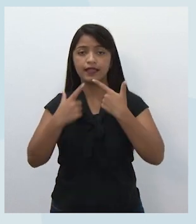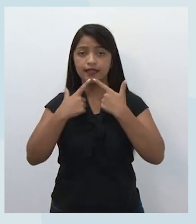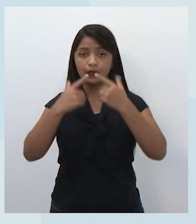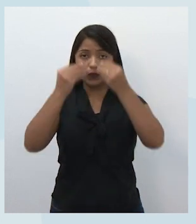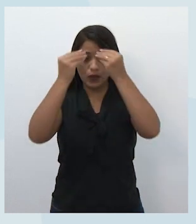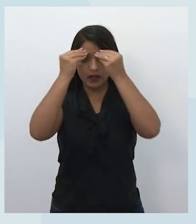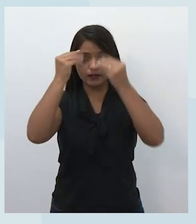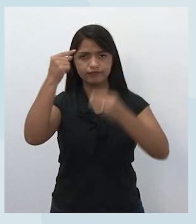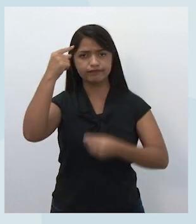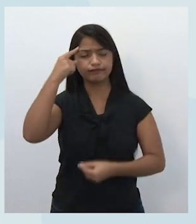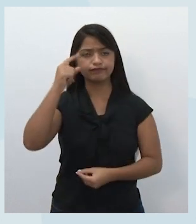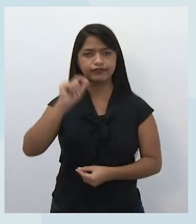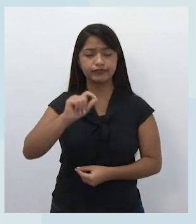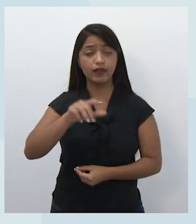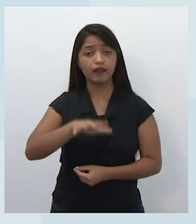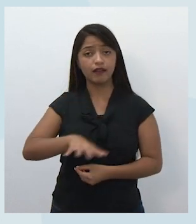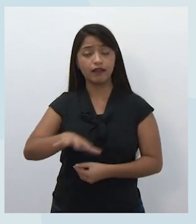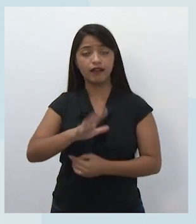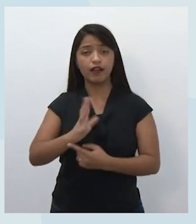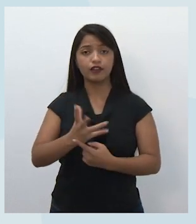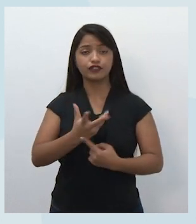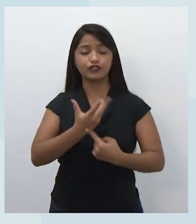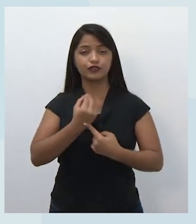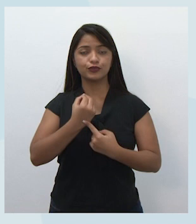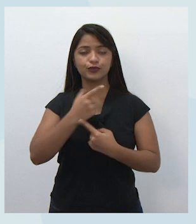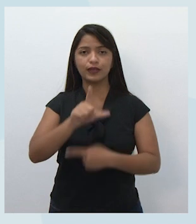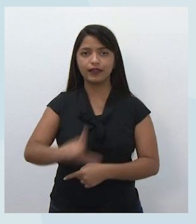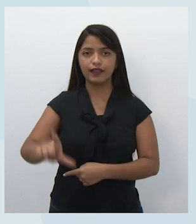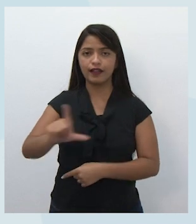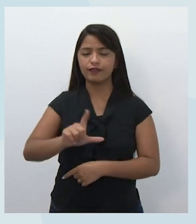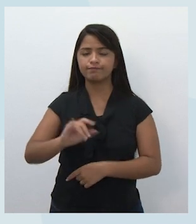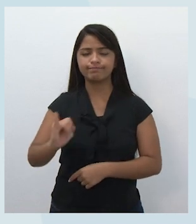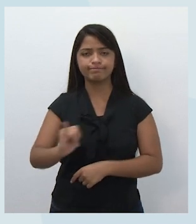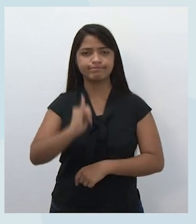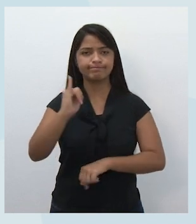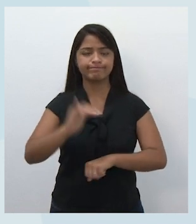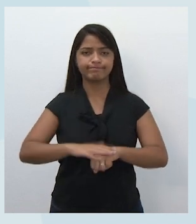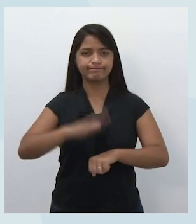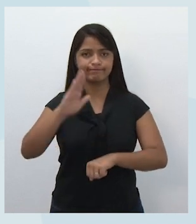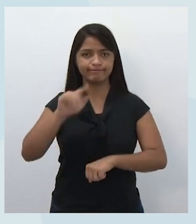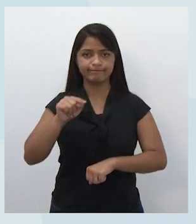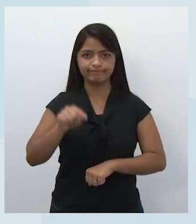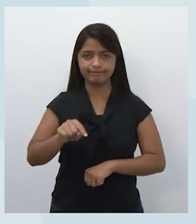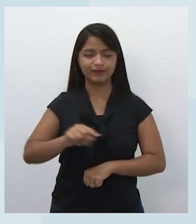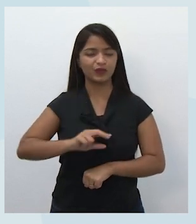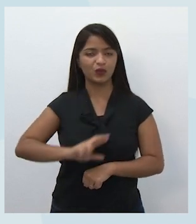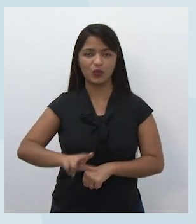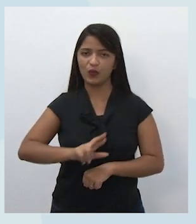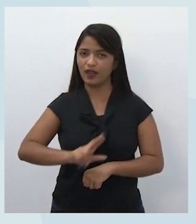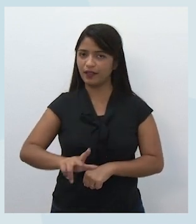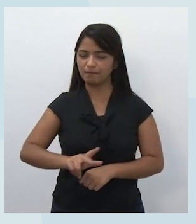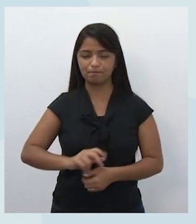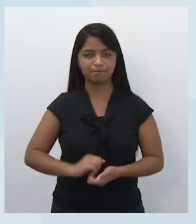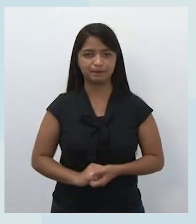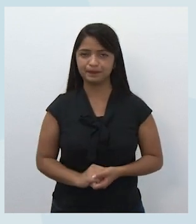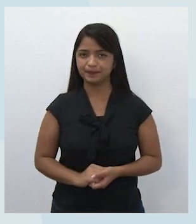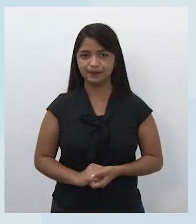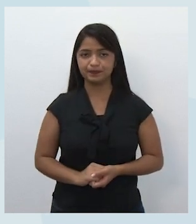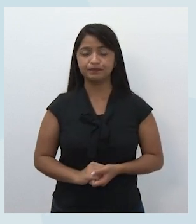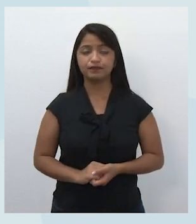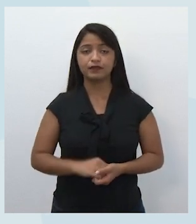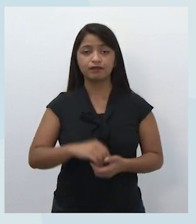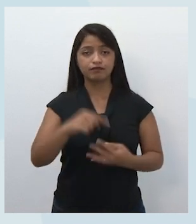campo artístico literário seria talvez o mais importante, aquele que tem mais ênfase. Isso não é uma verdade, tá? Todos os campos